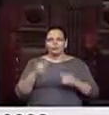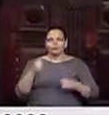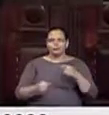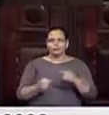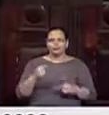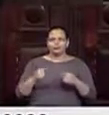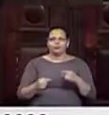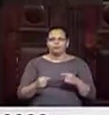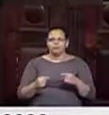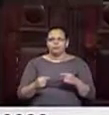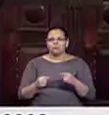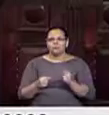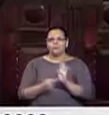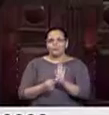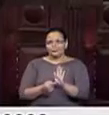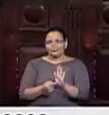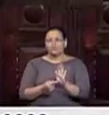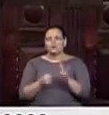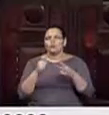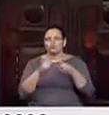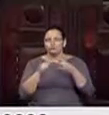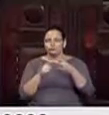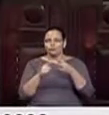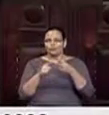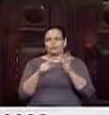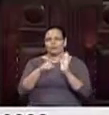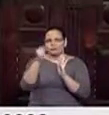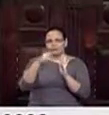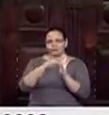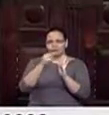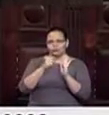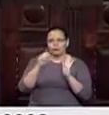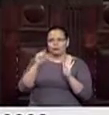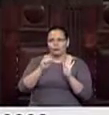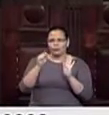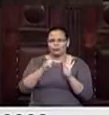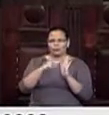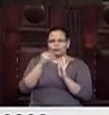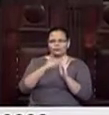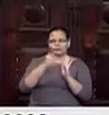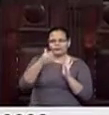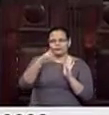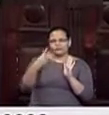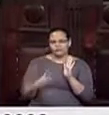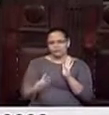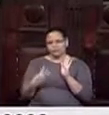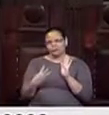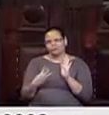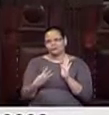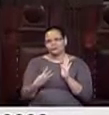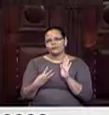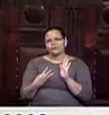danos. Esta apresentada em dois artigos, no artigo 8 e no artigo 23,